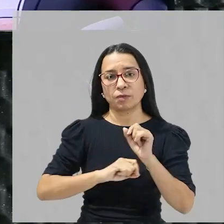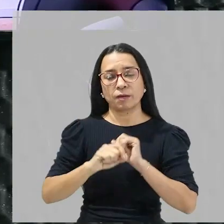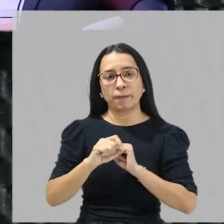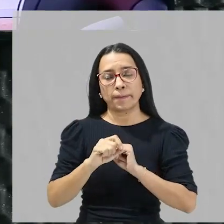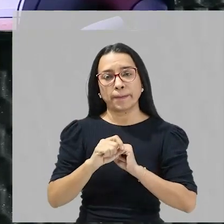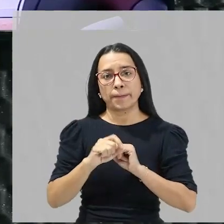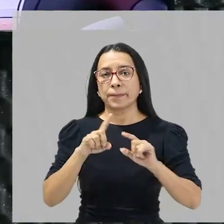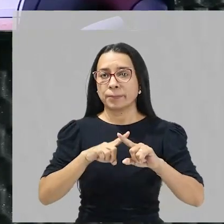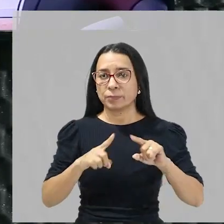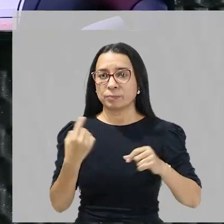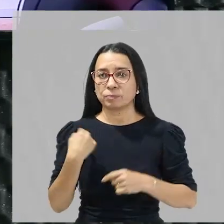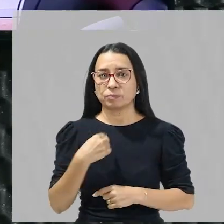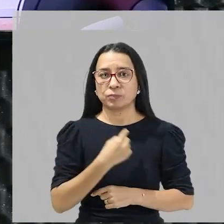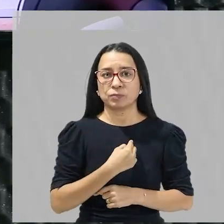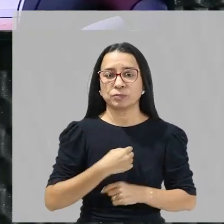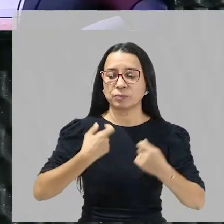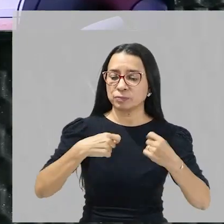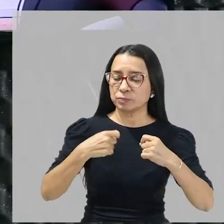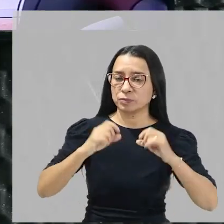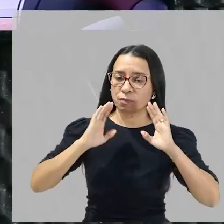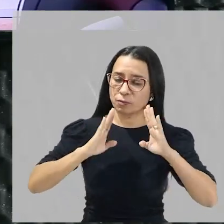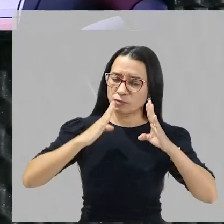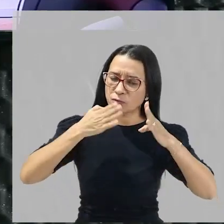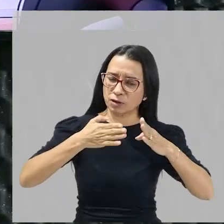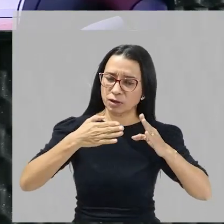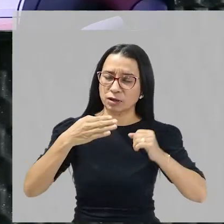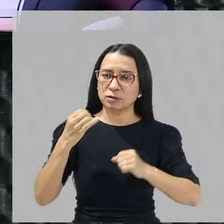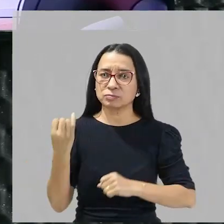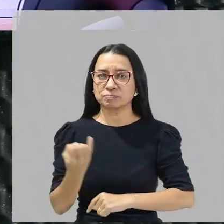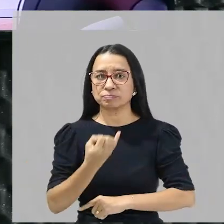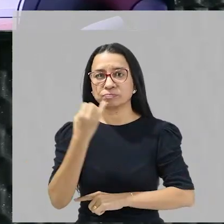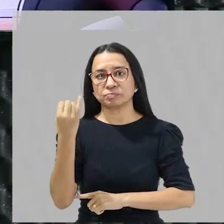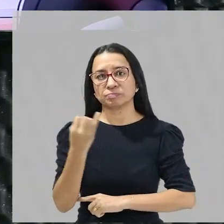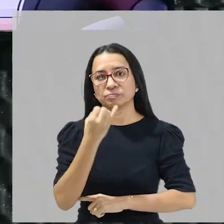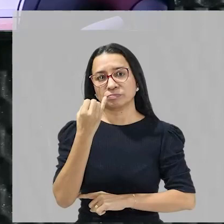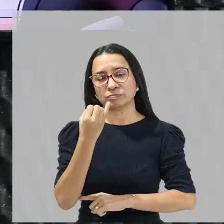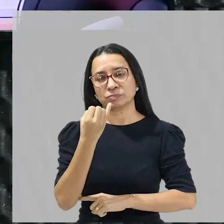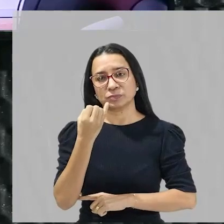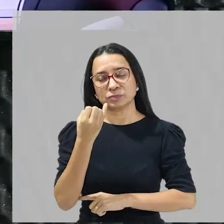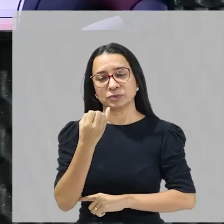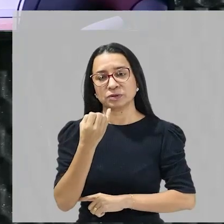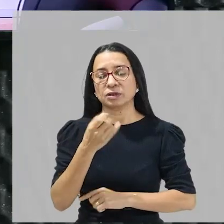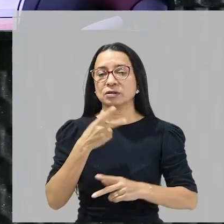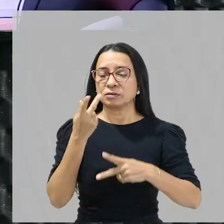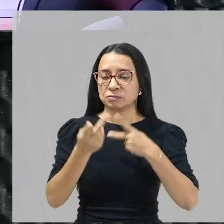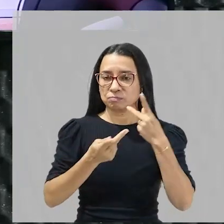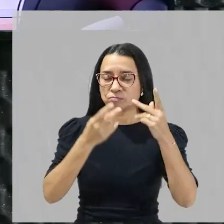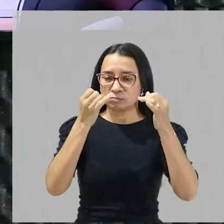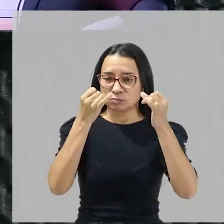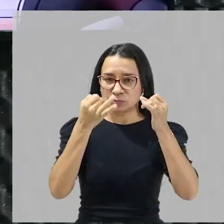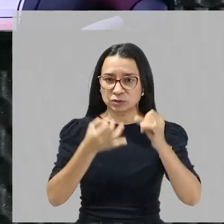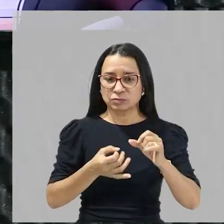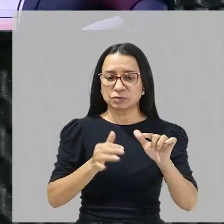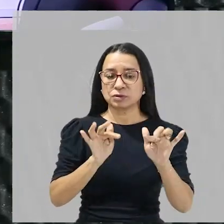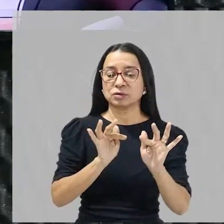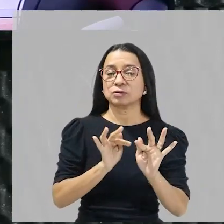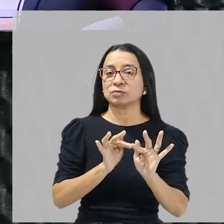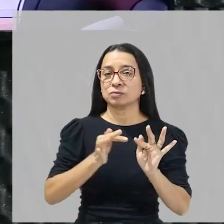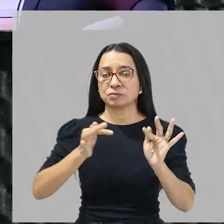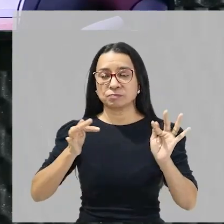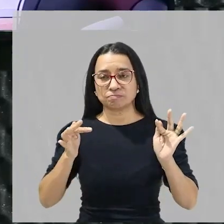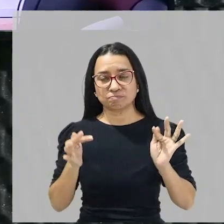a gente aqui precisa focar na essência, tá? A gente está falando de logaritmo, função logarítmica, na verdade.